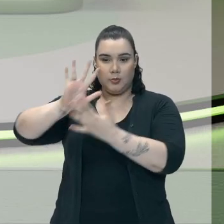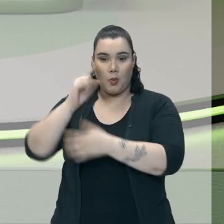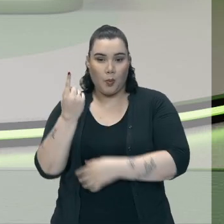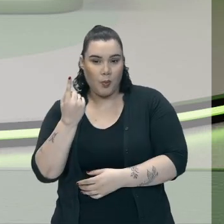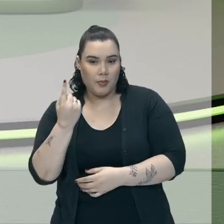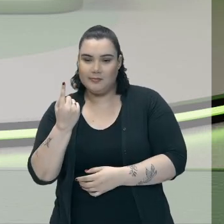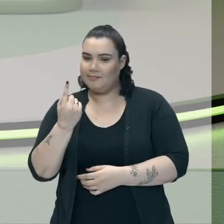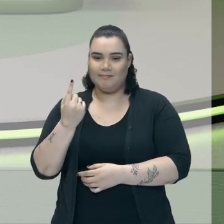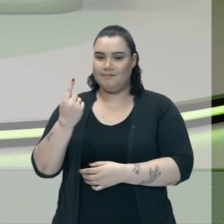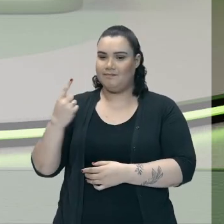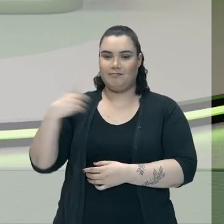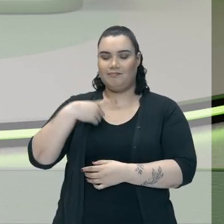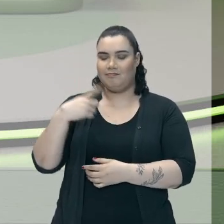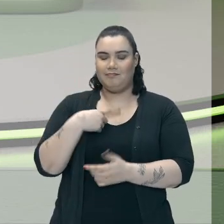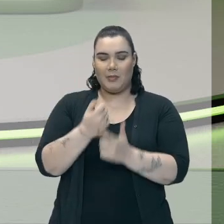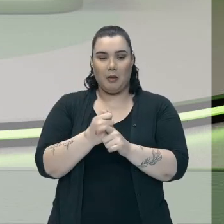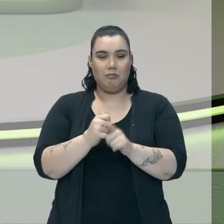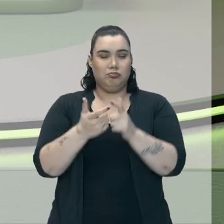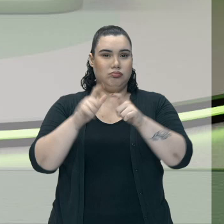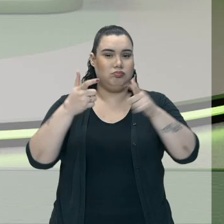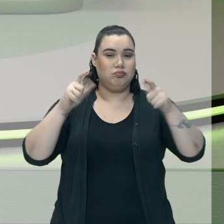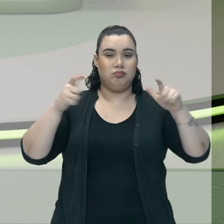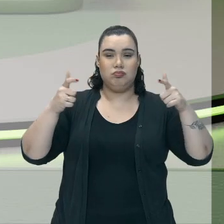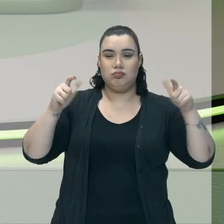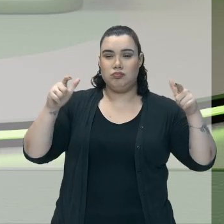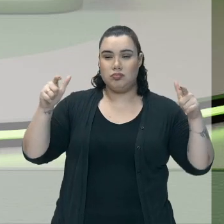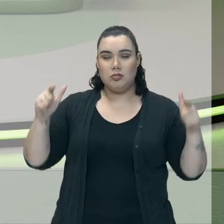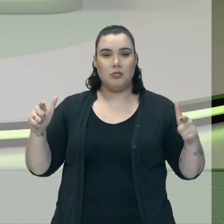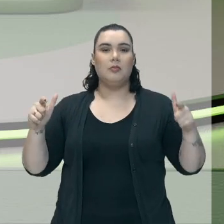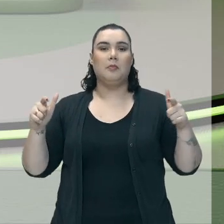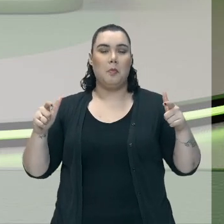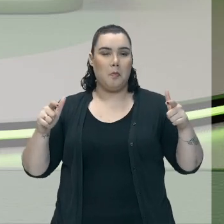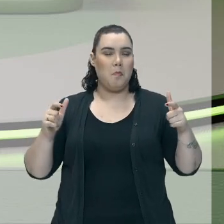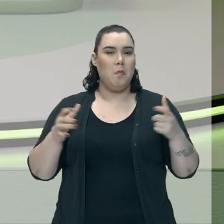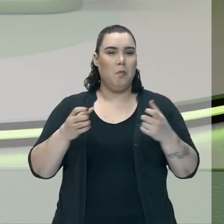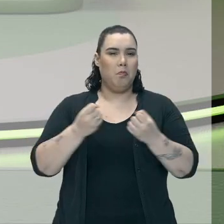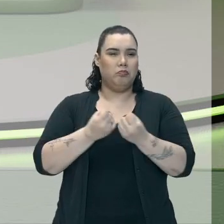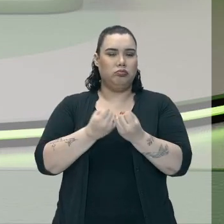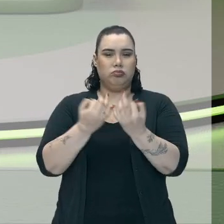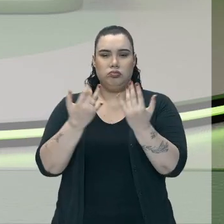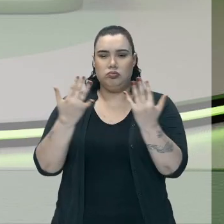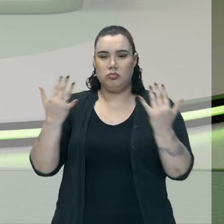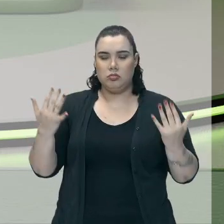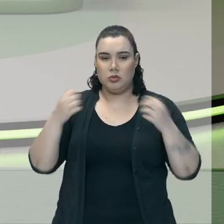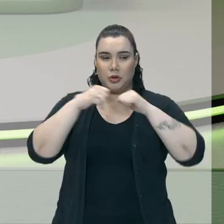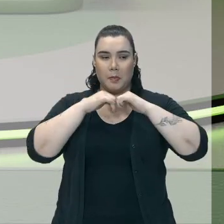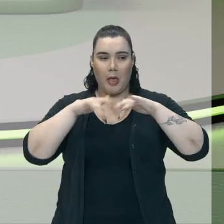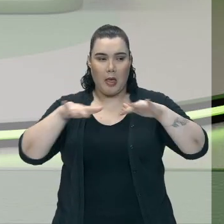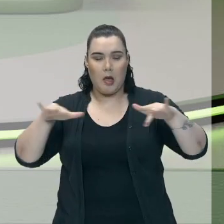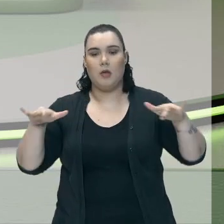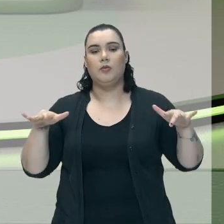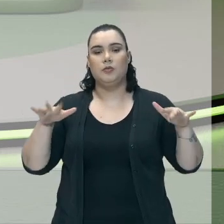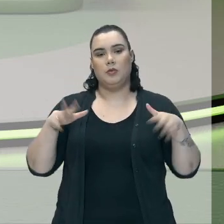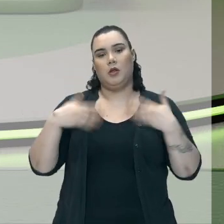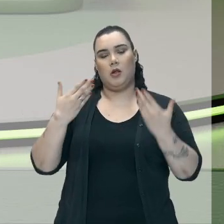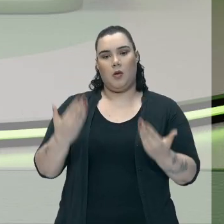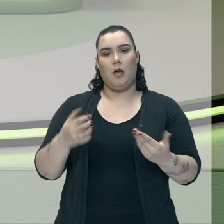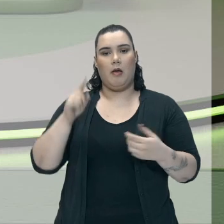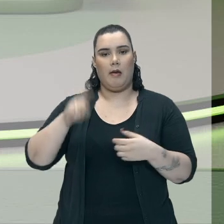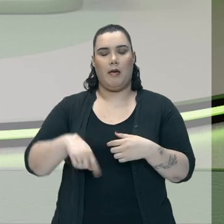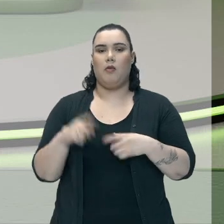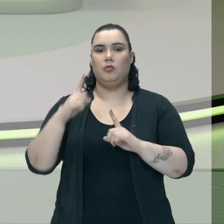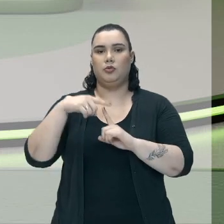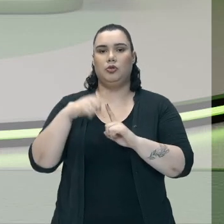na galáxia. Existem bilhões e bilhões de sistemas solares. E a astrofísica estuda os componentes